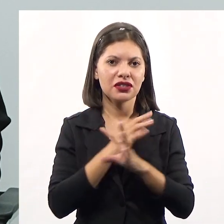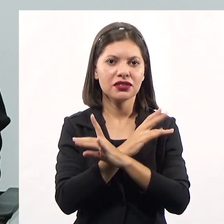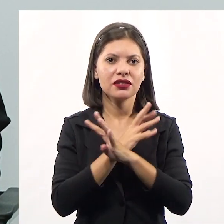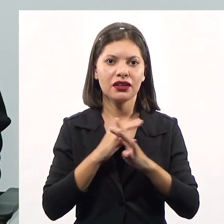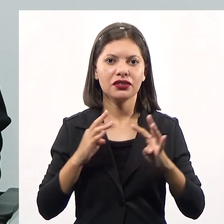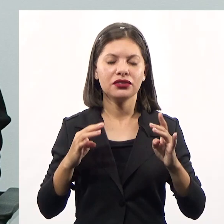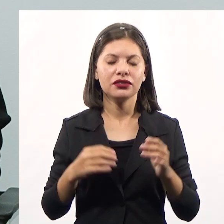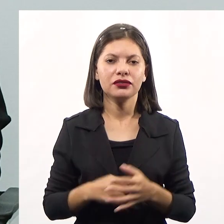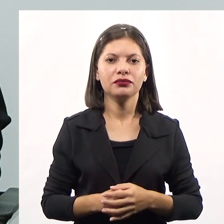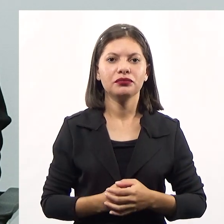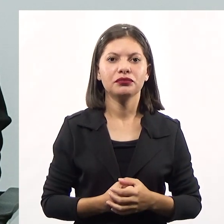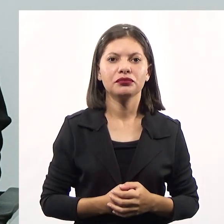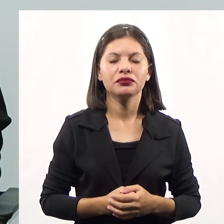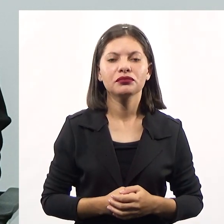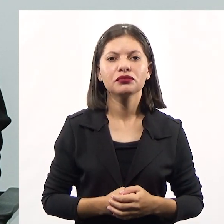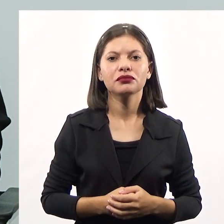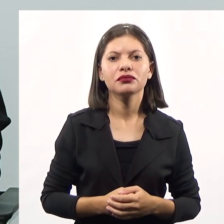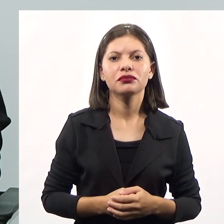cidade, né?